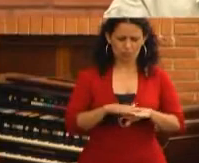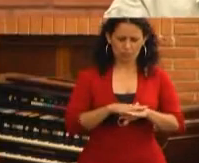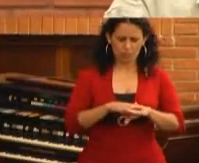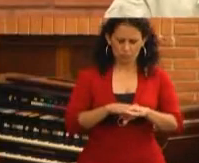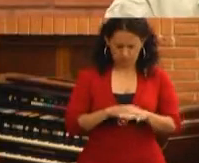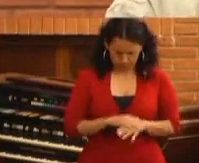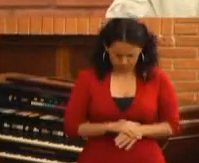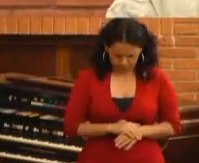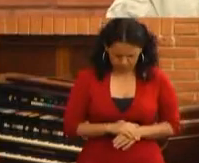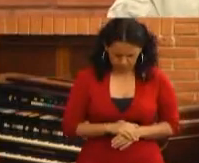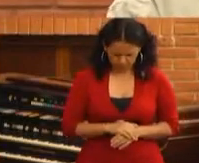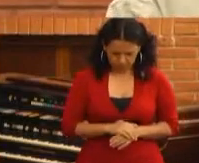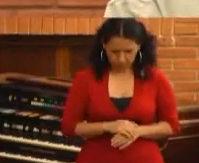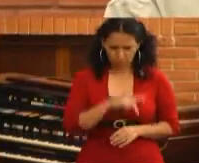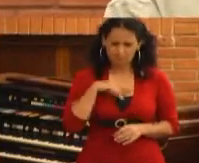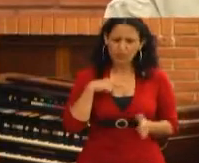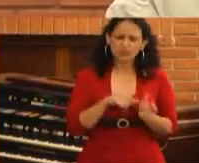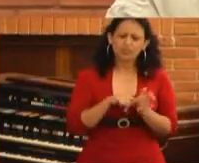que você tem?